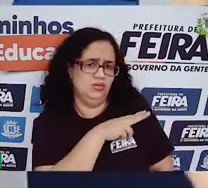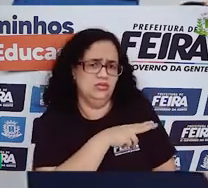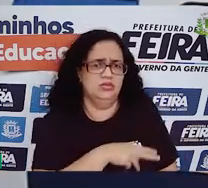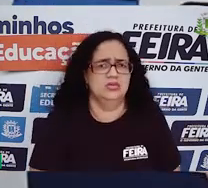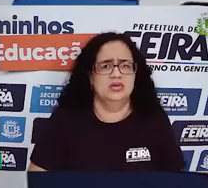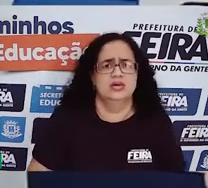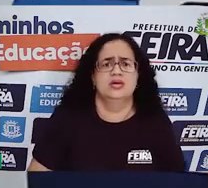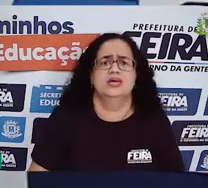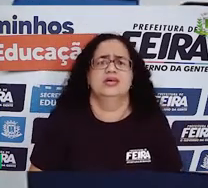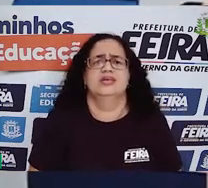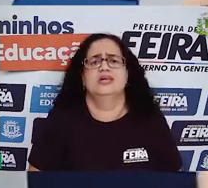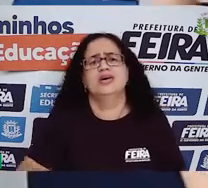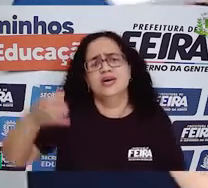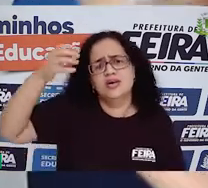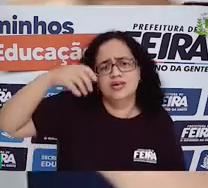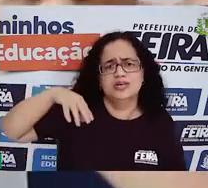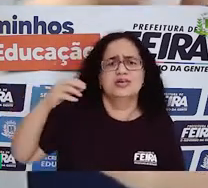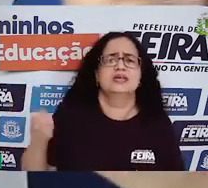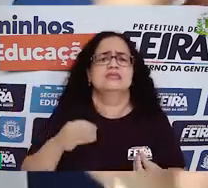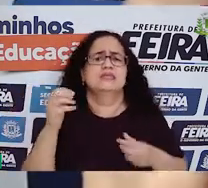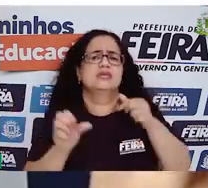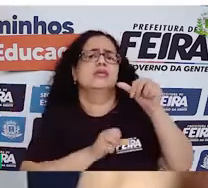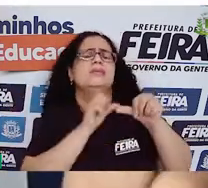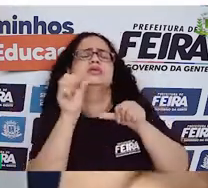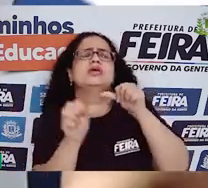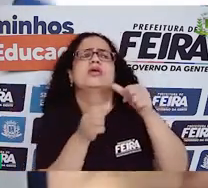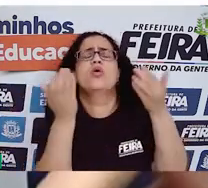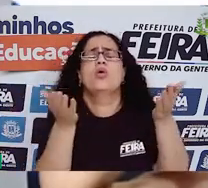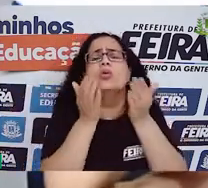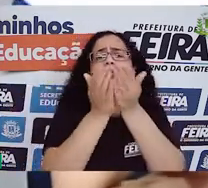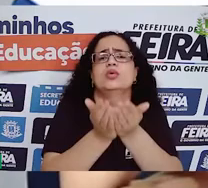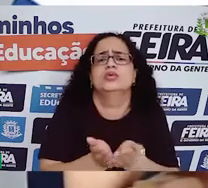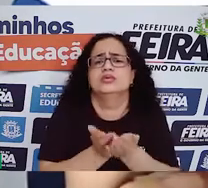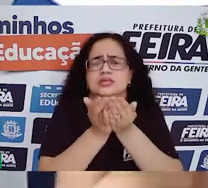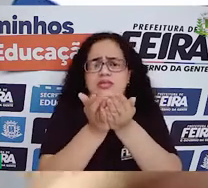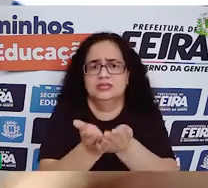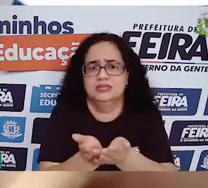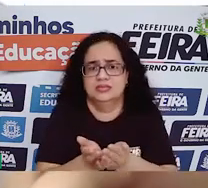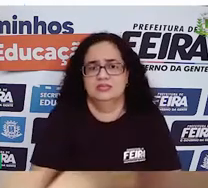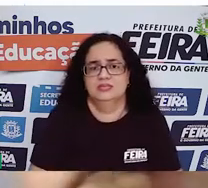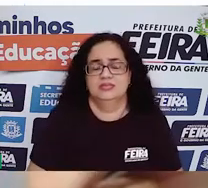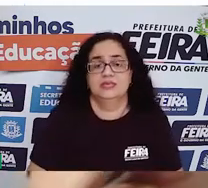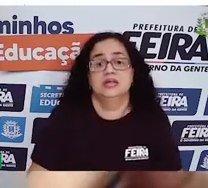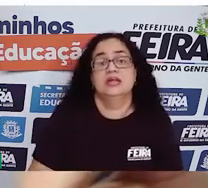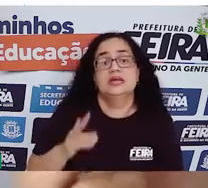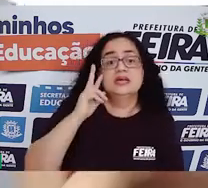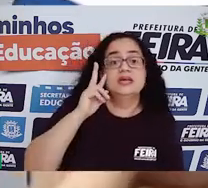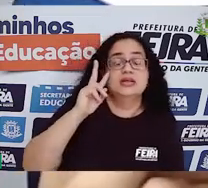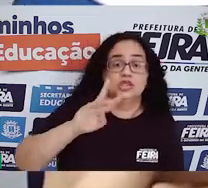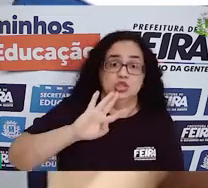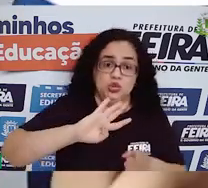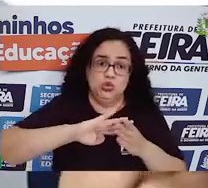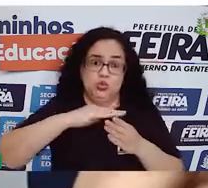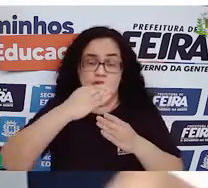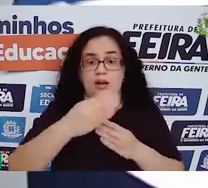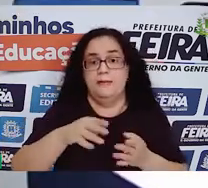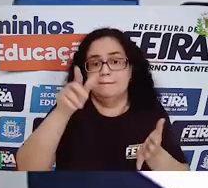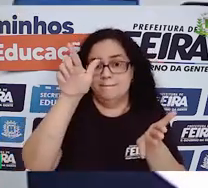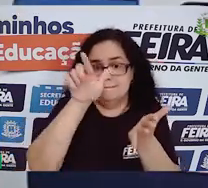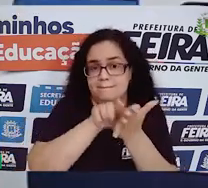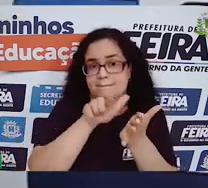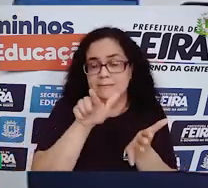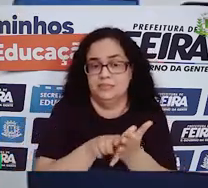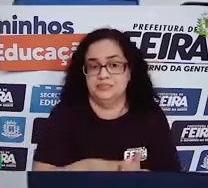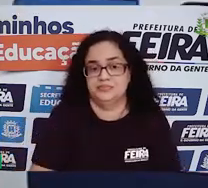é que esse chapéu de soldado pode ser transformado num barco? E resolveu dobrar o papel mais